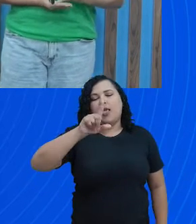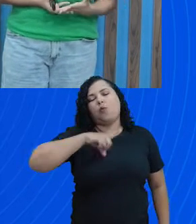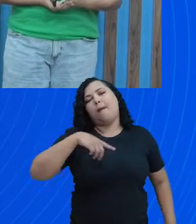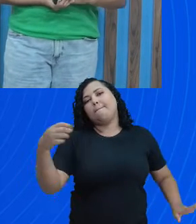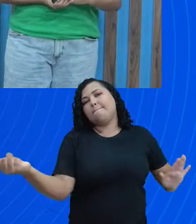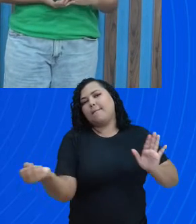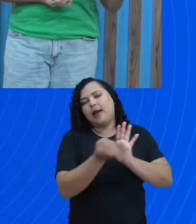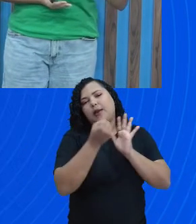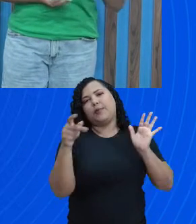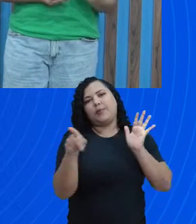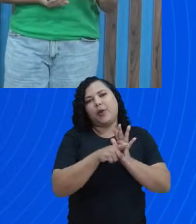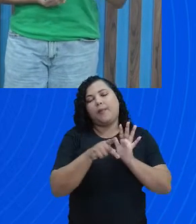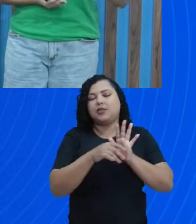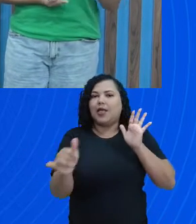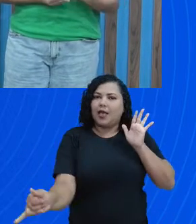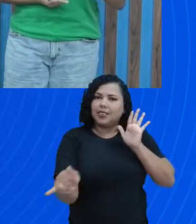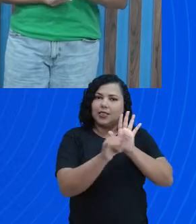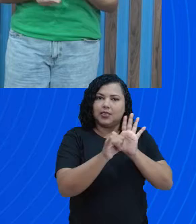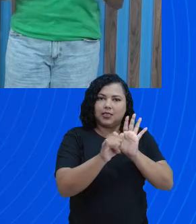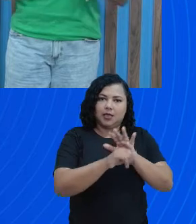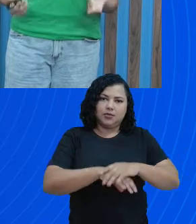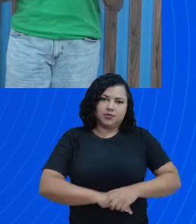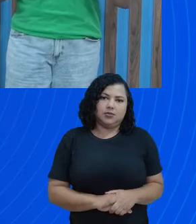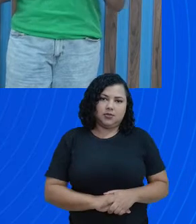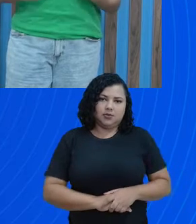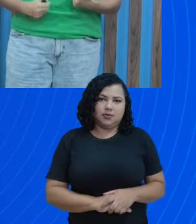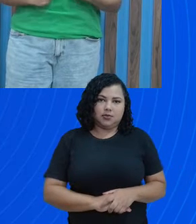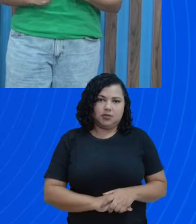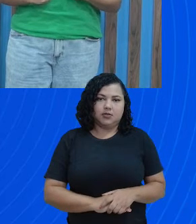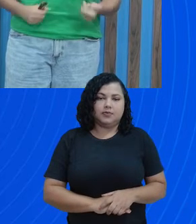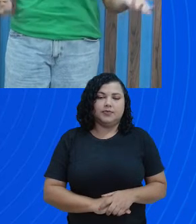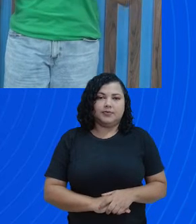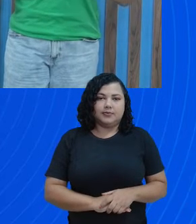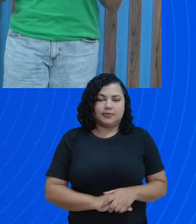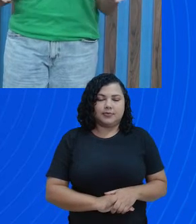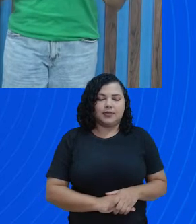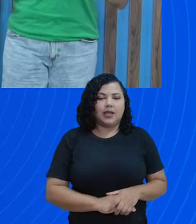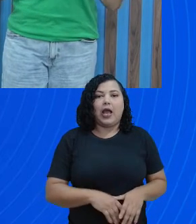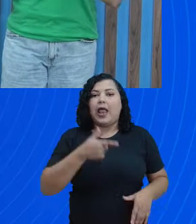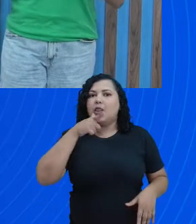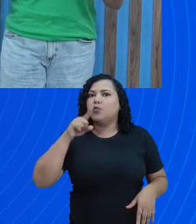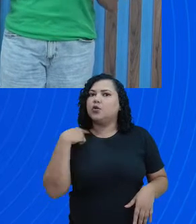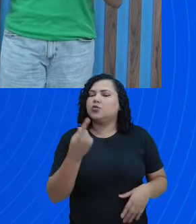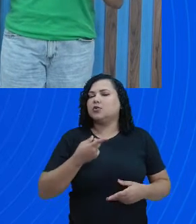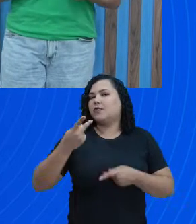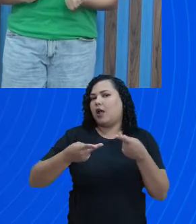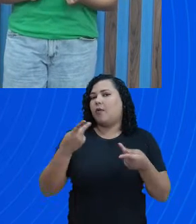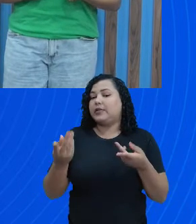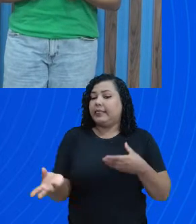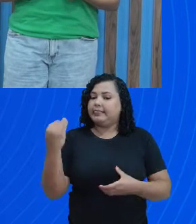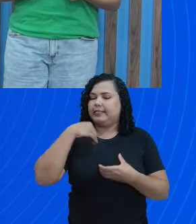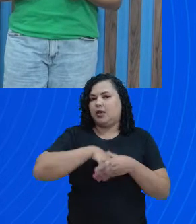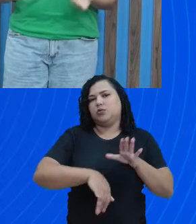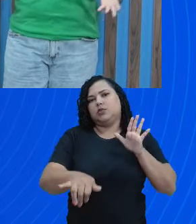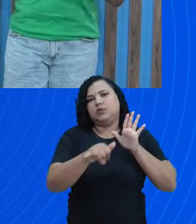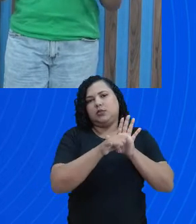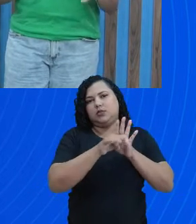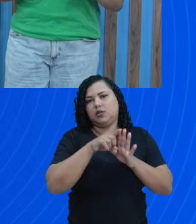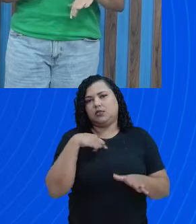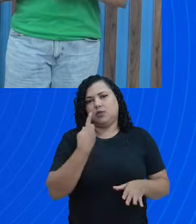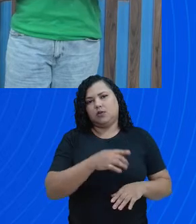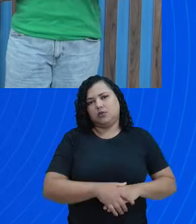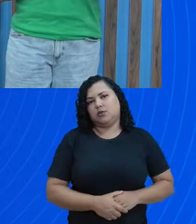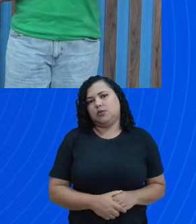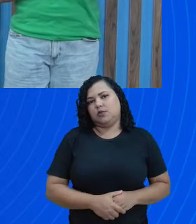marca da identidade. A língua que a gente fala faz parte da gente. nos constitui como identidade. Não